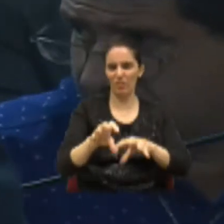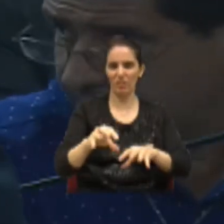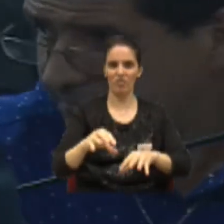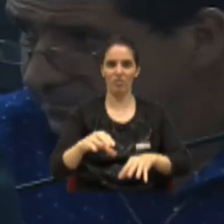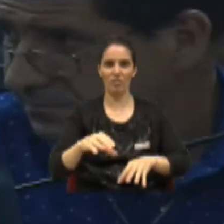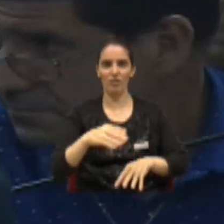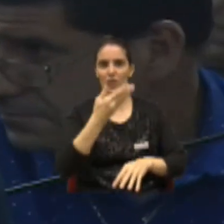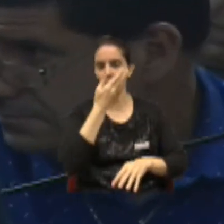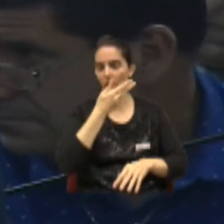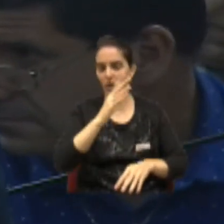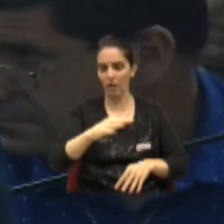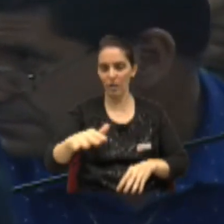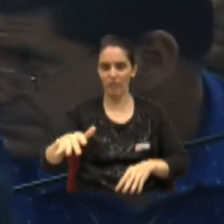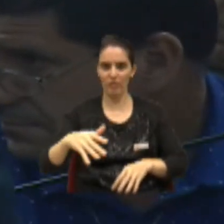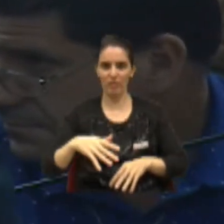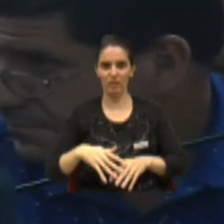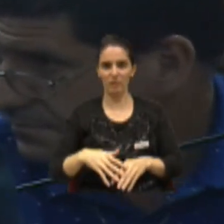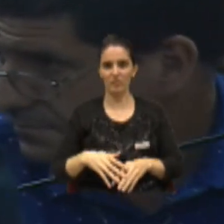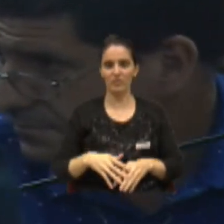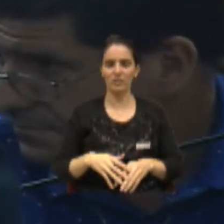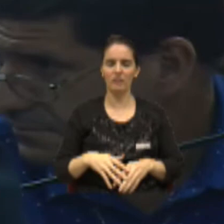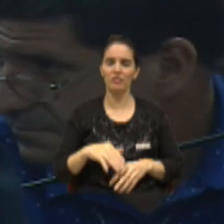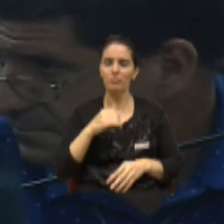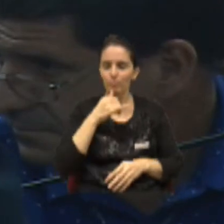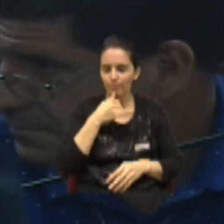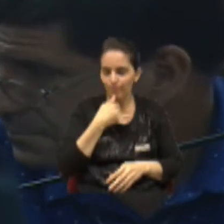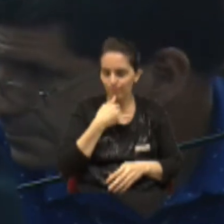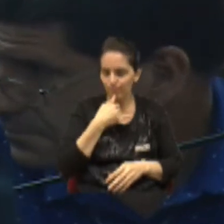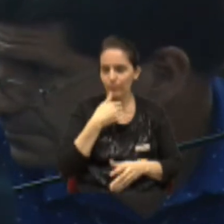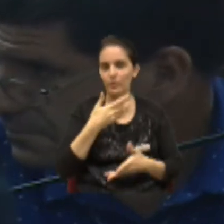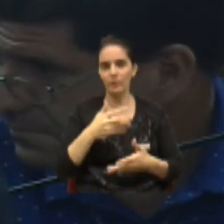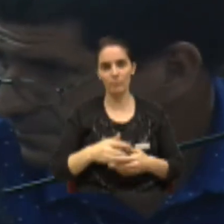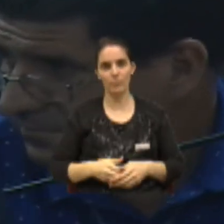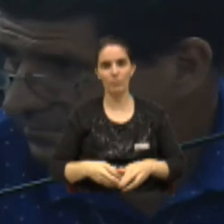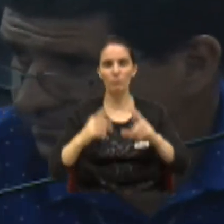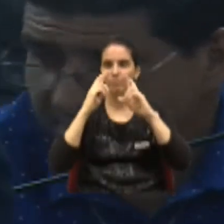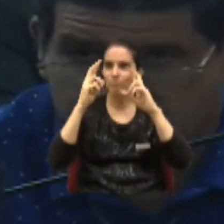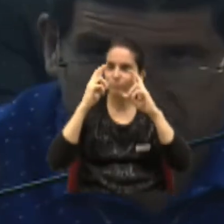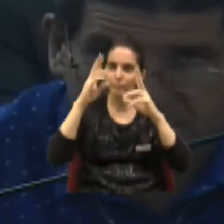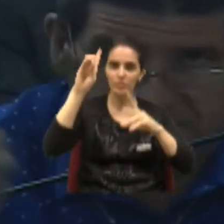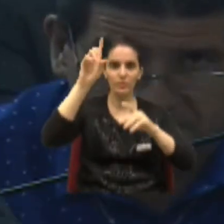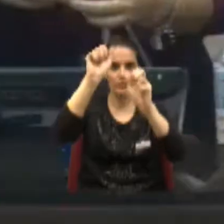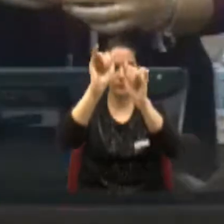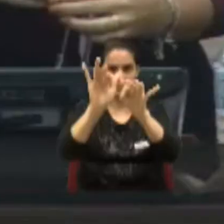e a criança que é a que mais paga a conta. Sucesso aí e Deus abençoe.